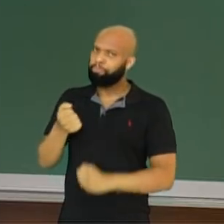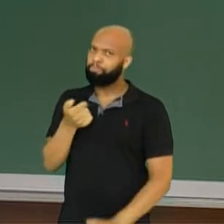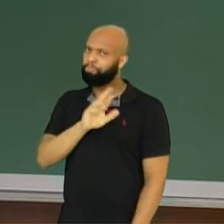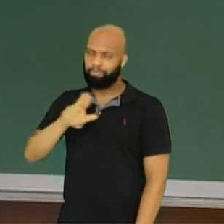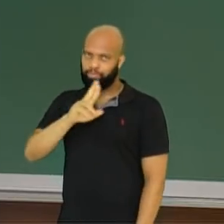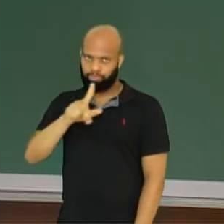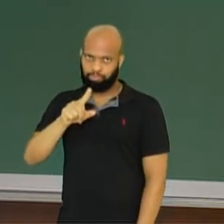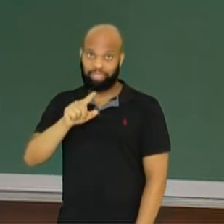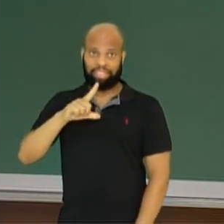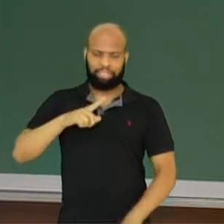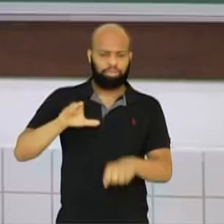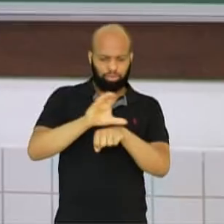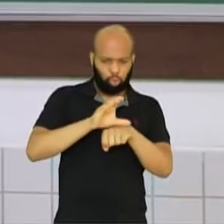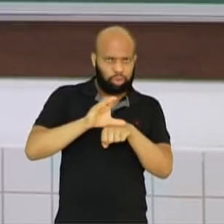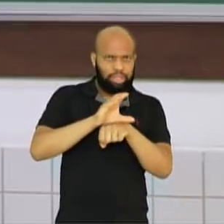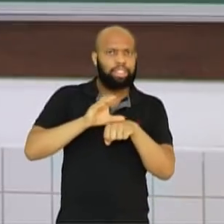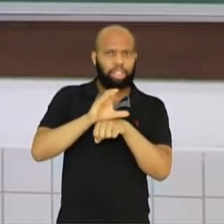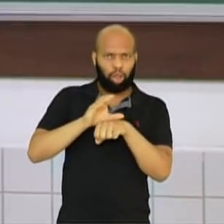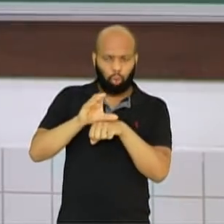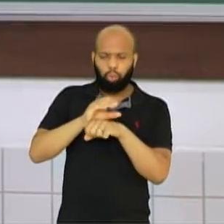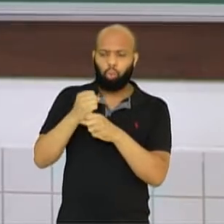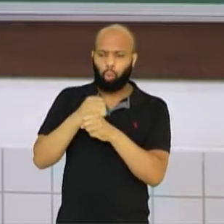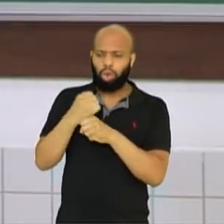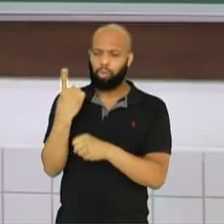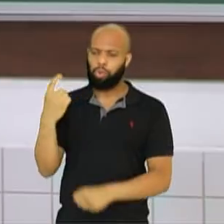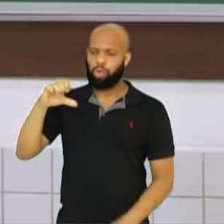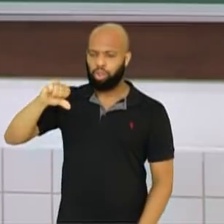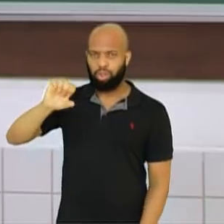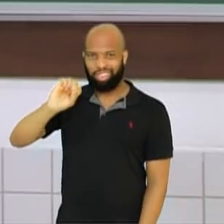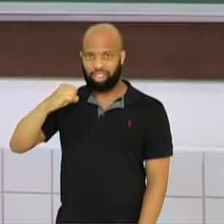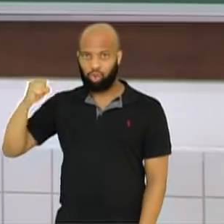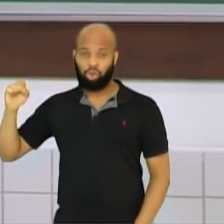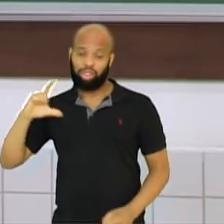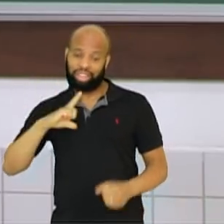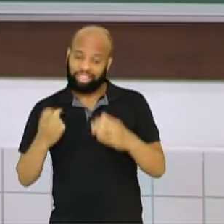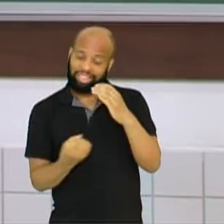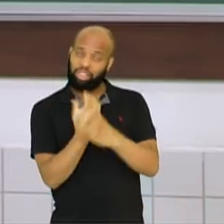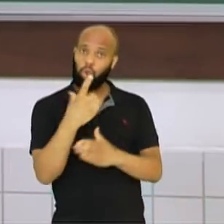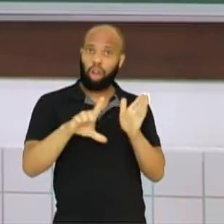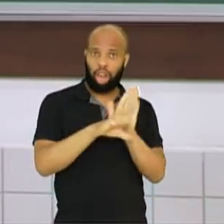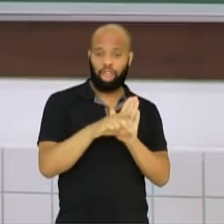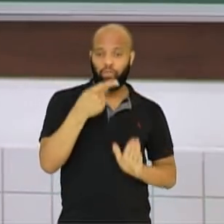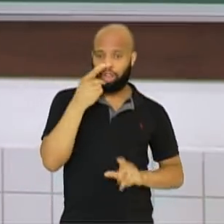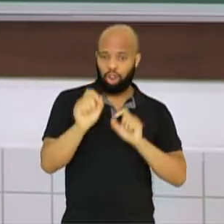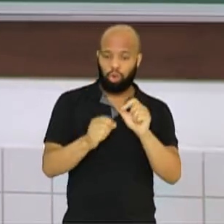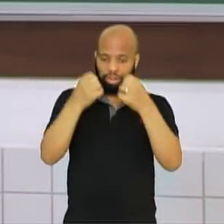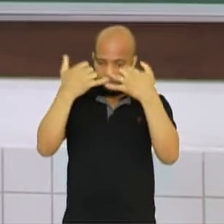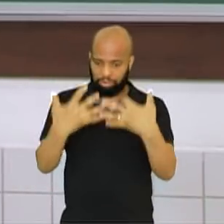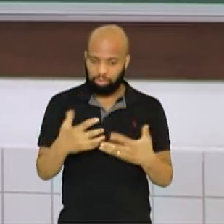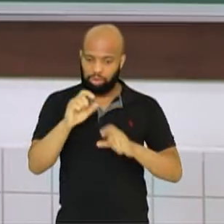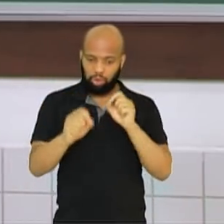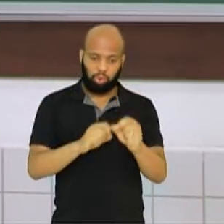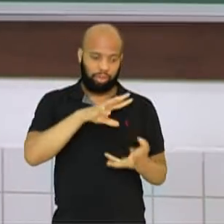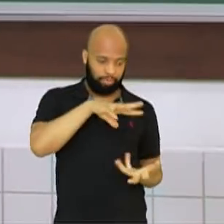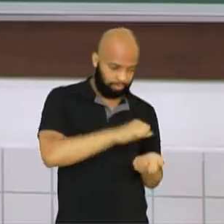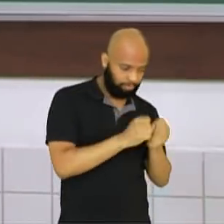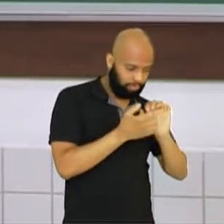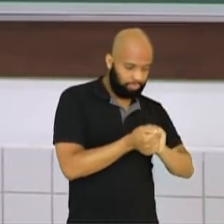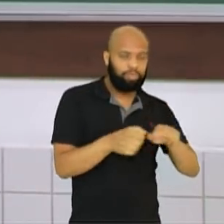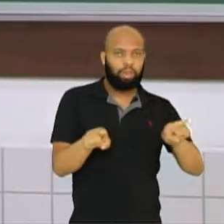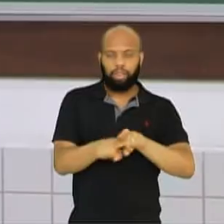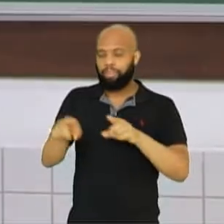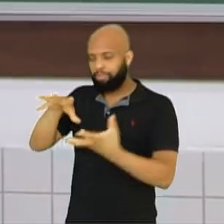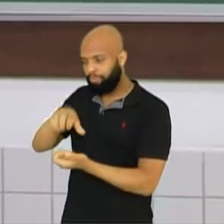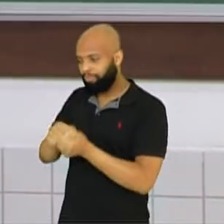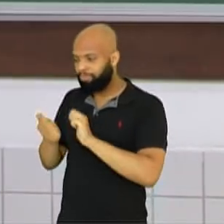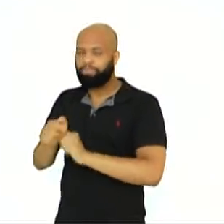material, algo físico, como o imaterial, né? Ou metafísico, aquilo que nós não podemos pegar, podemos ver. Um